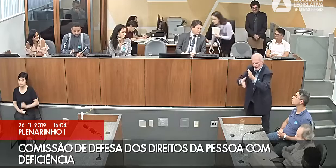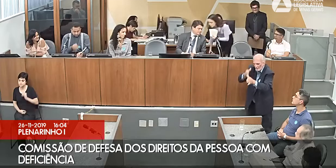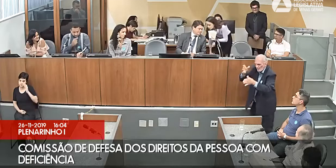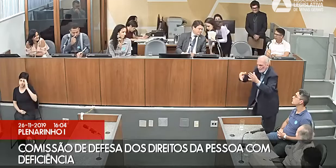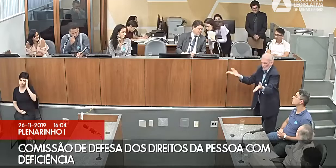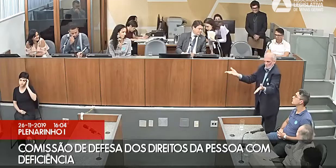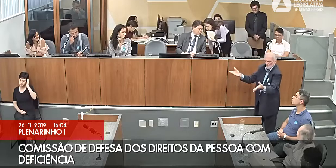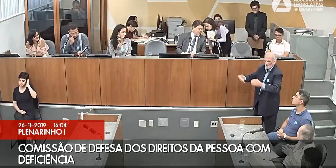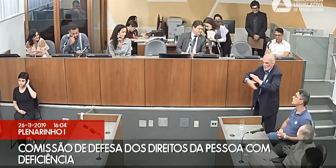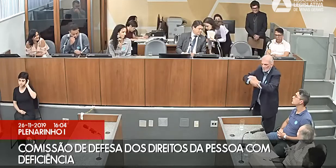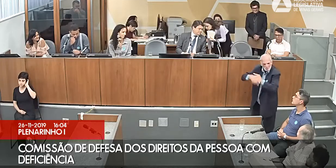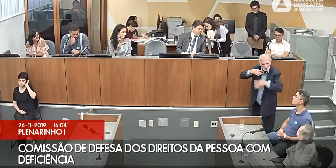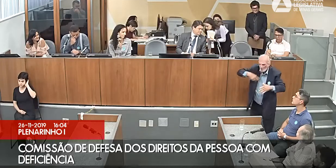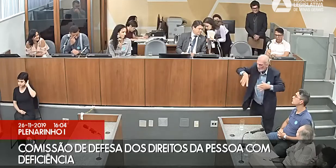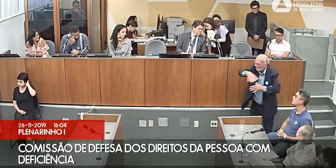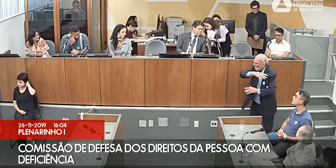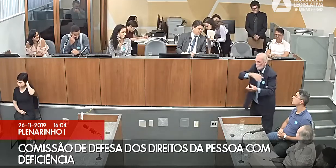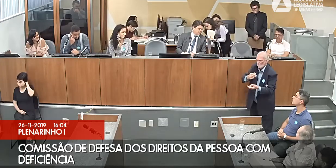de novo.